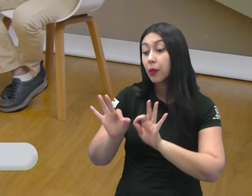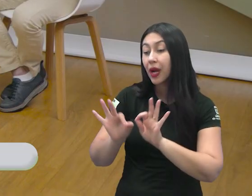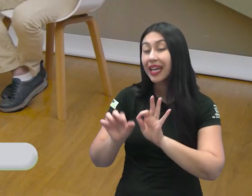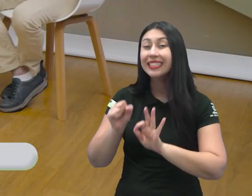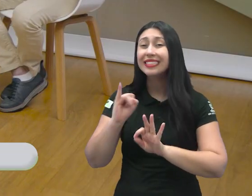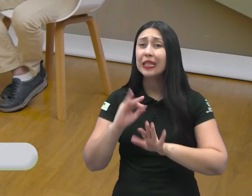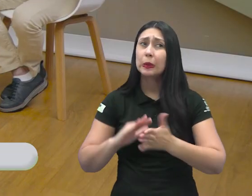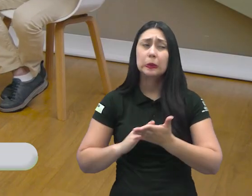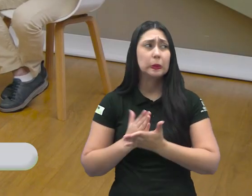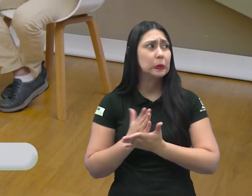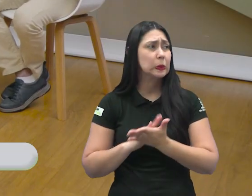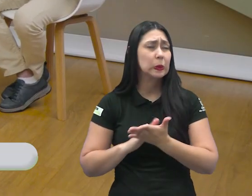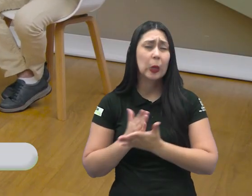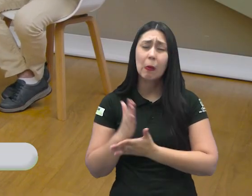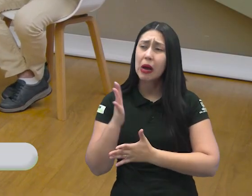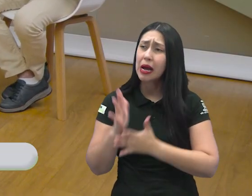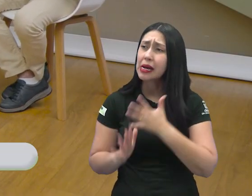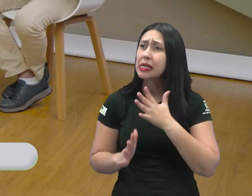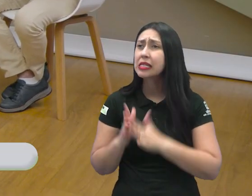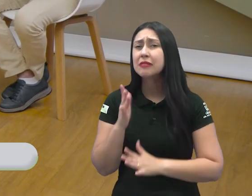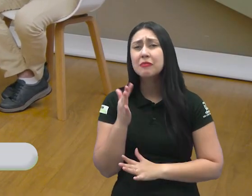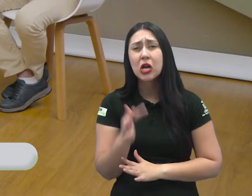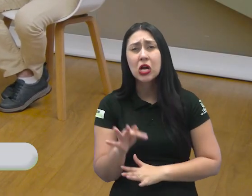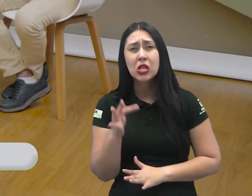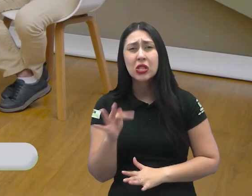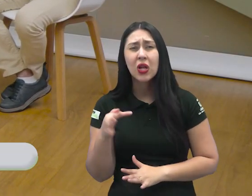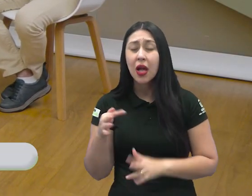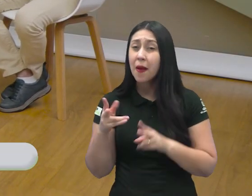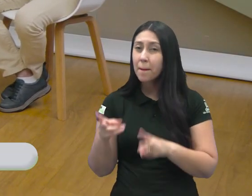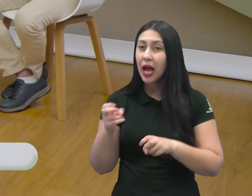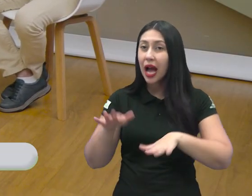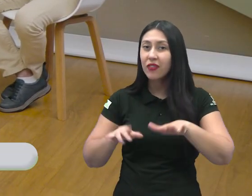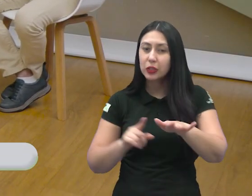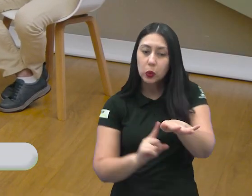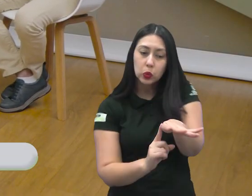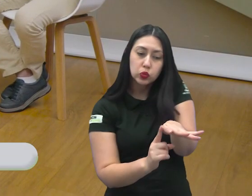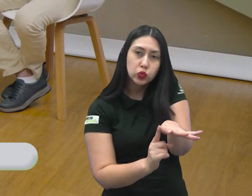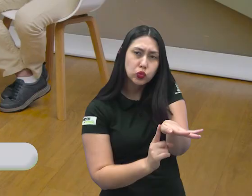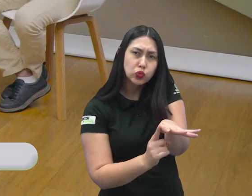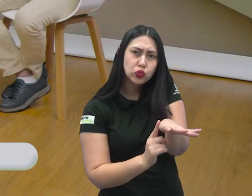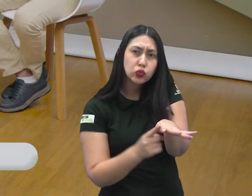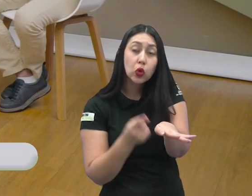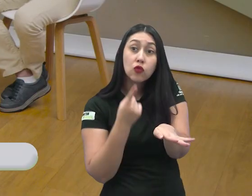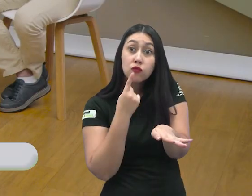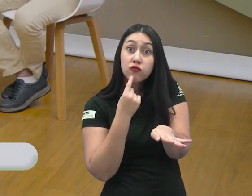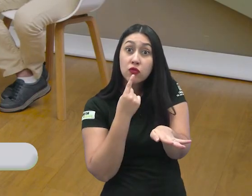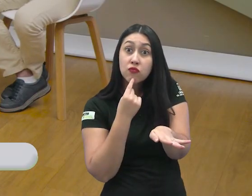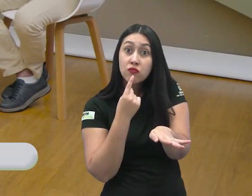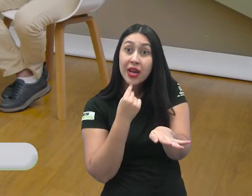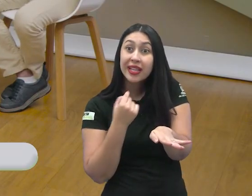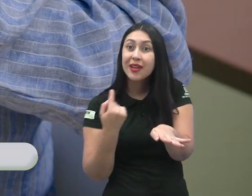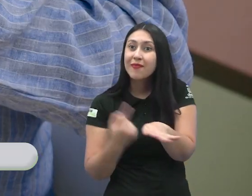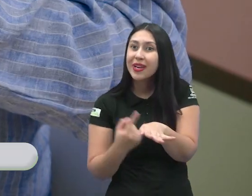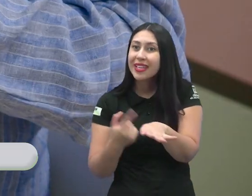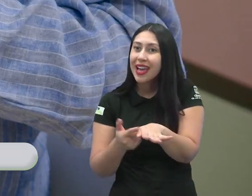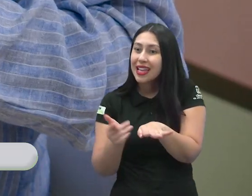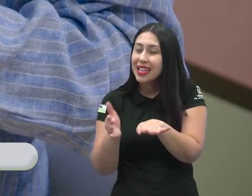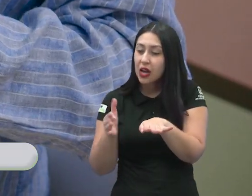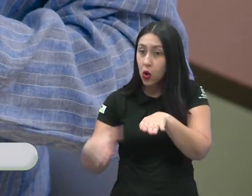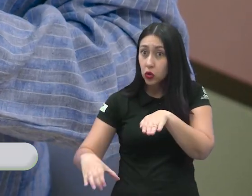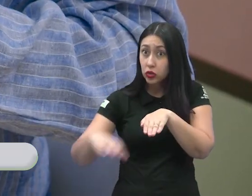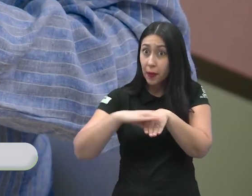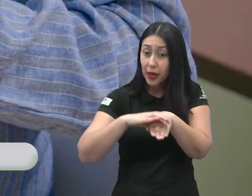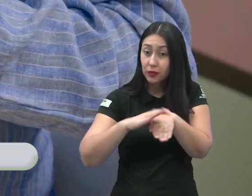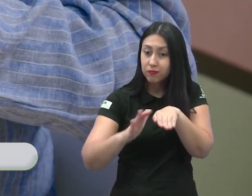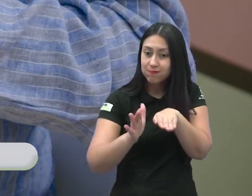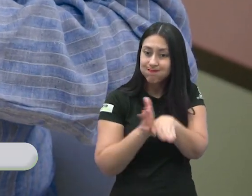muito, se te limita, se dói, tá vendo como fica vermelho nessa região aqui, ó? Esse é o atrito do calçado. Sim. Porque eu imagino o que